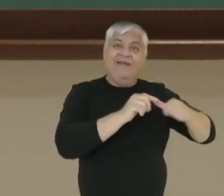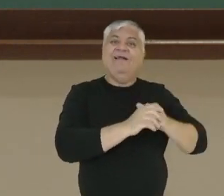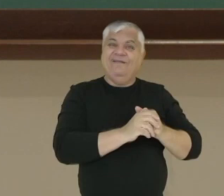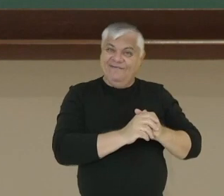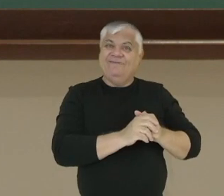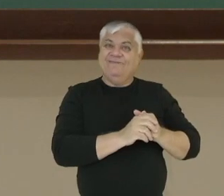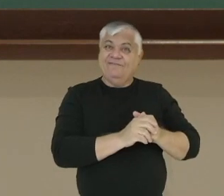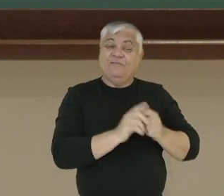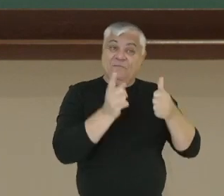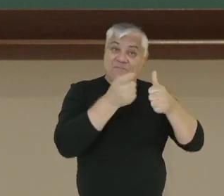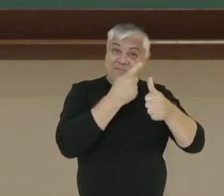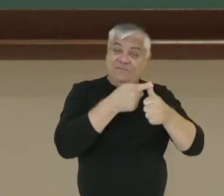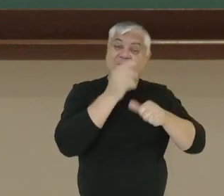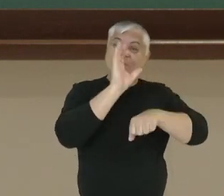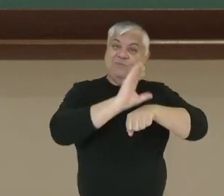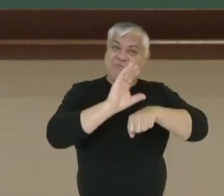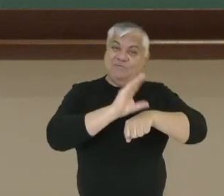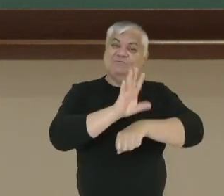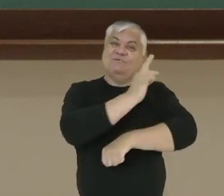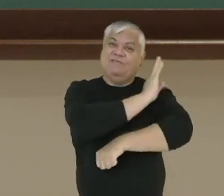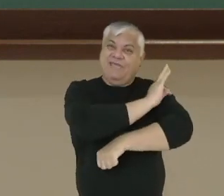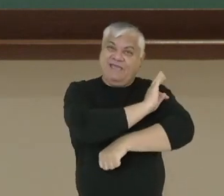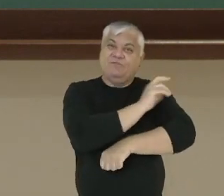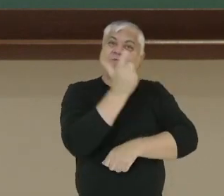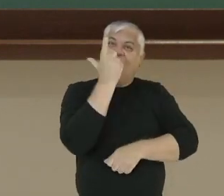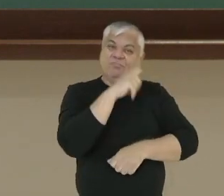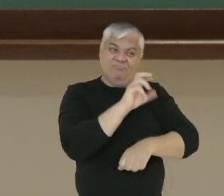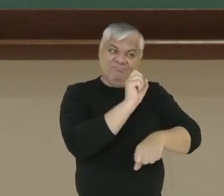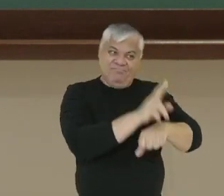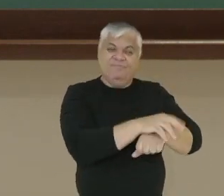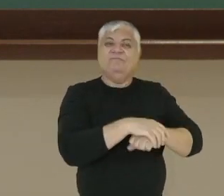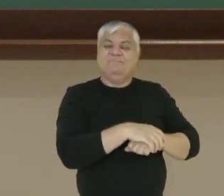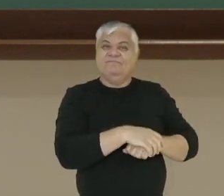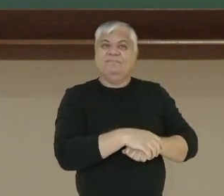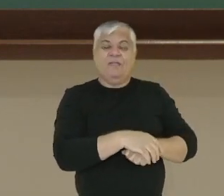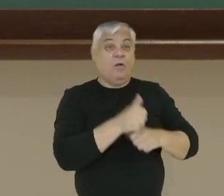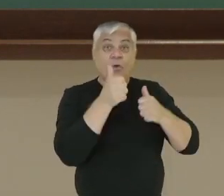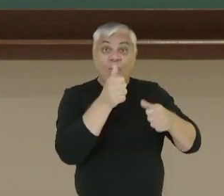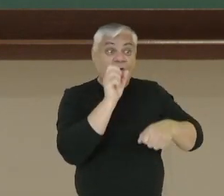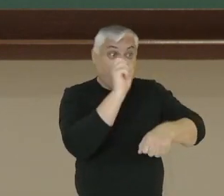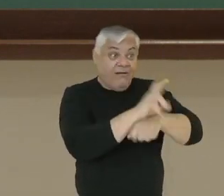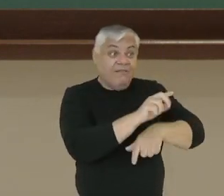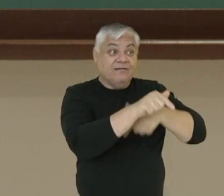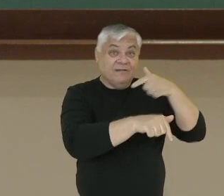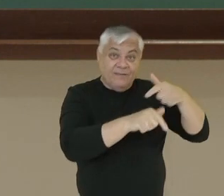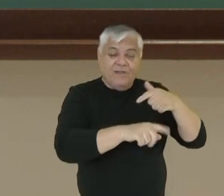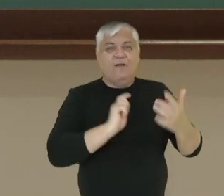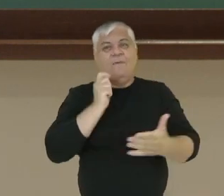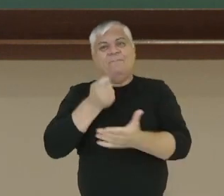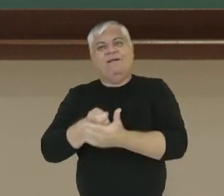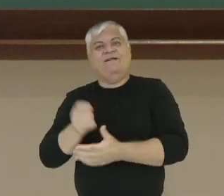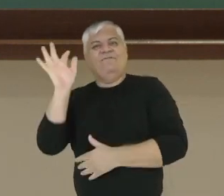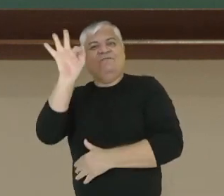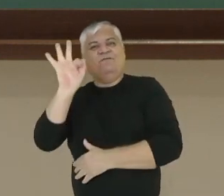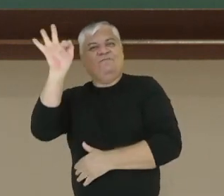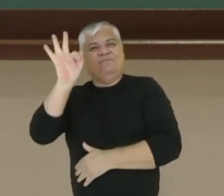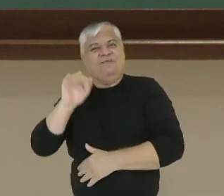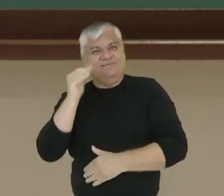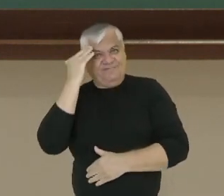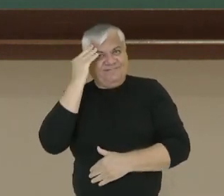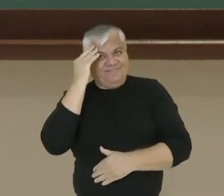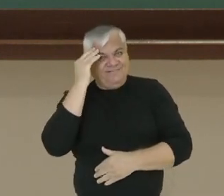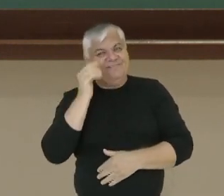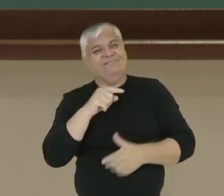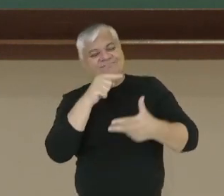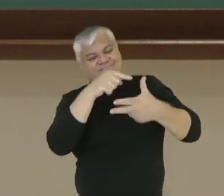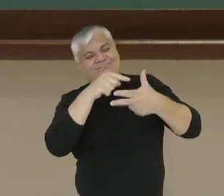talvez gostaria de exercer. Então, o curso técnico pode abrir essas portas. A qualificação